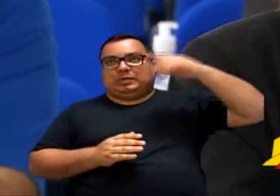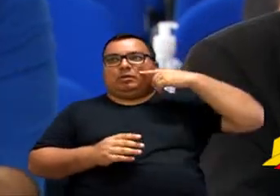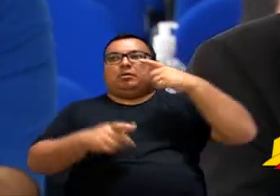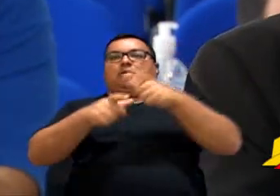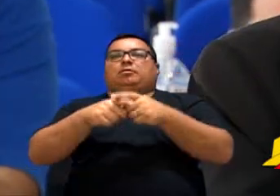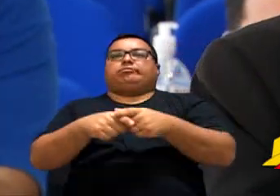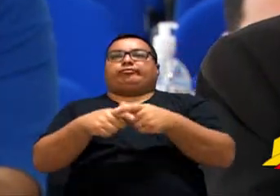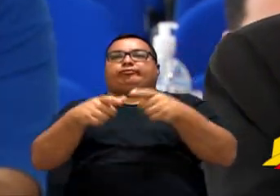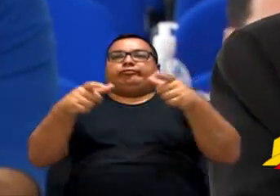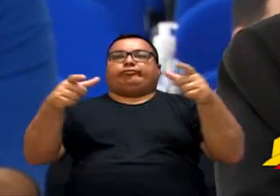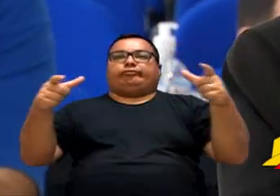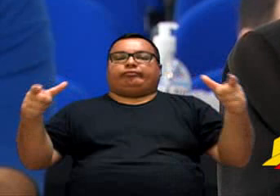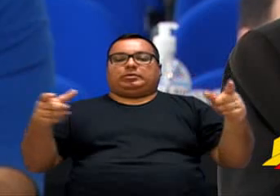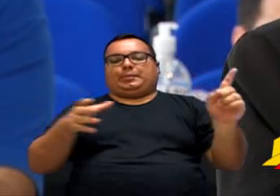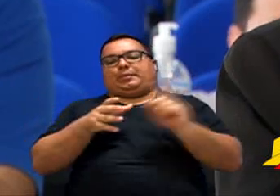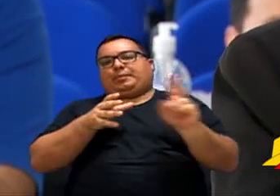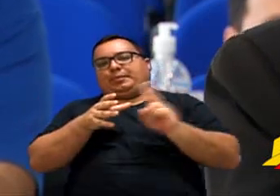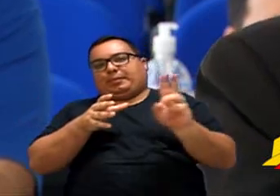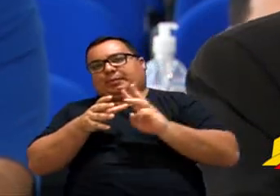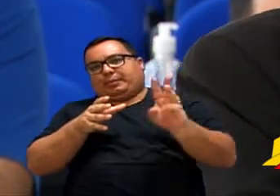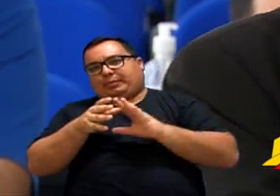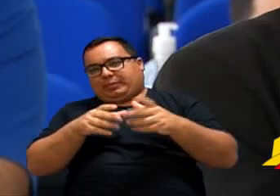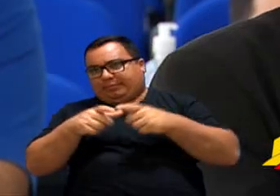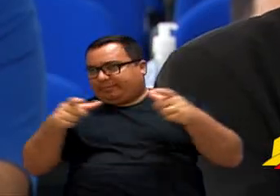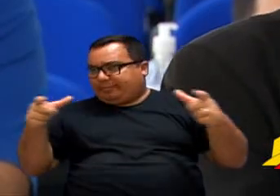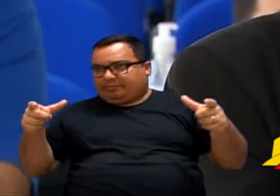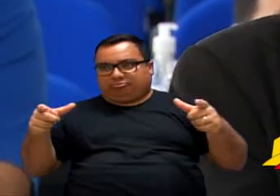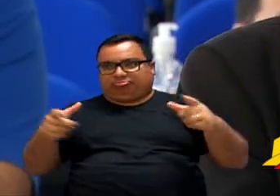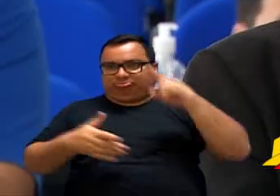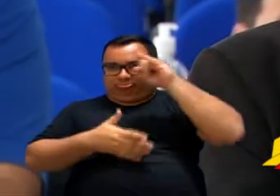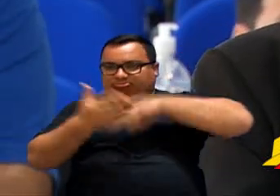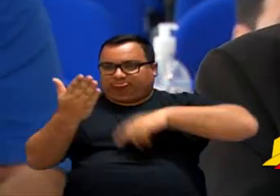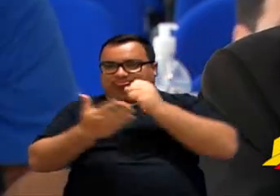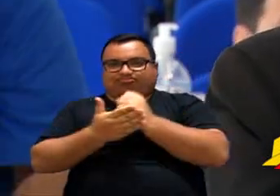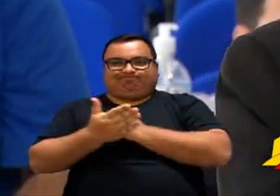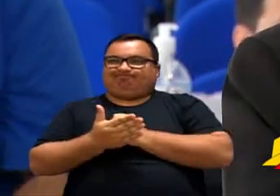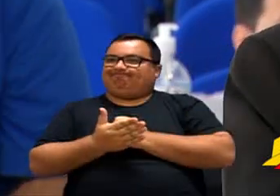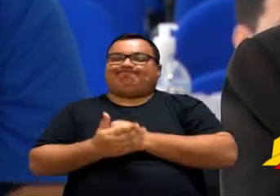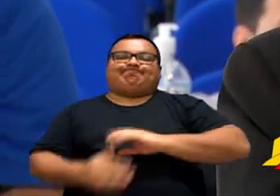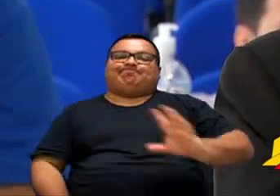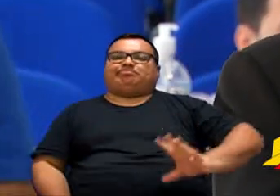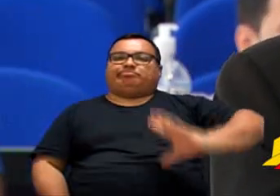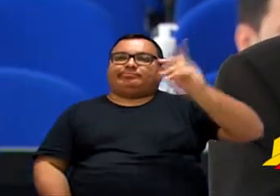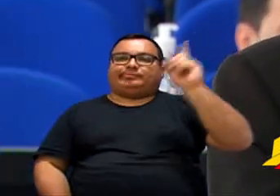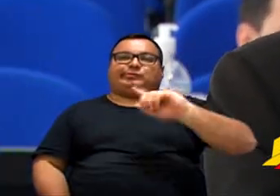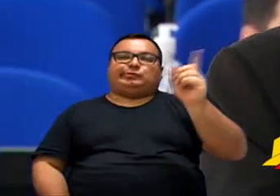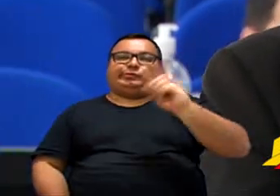trabalhadores contratados, o que não aconteceu. Foi feita reforma trabalhista, reforma da